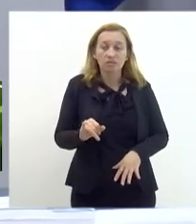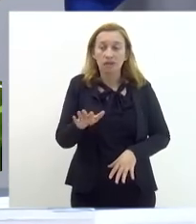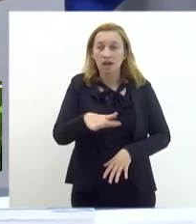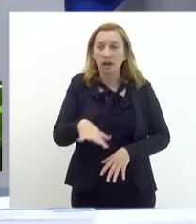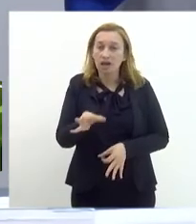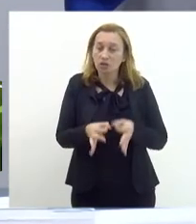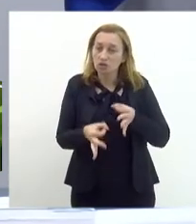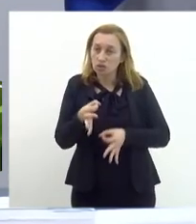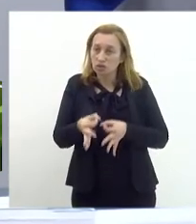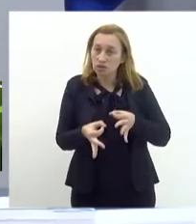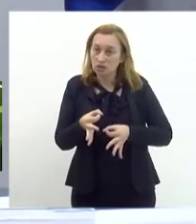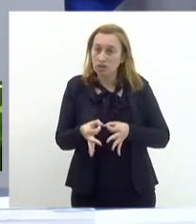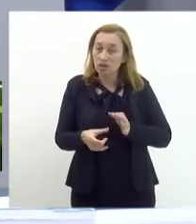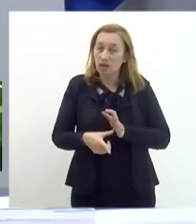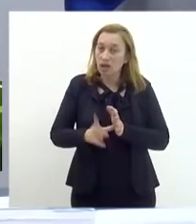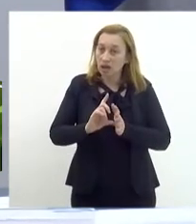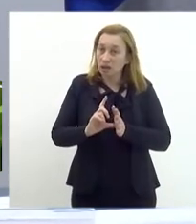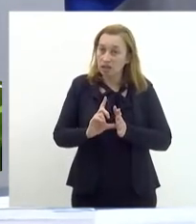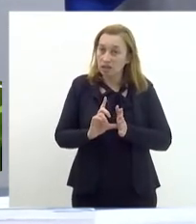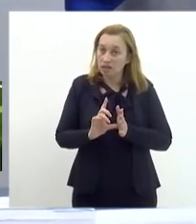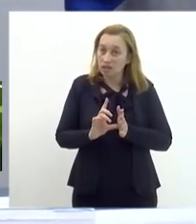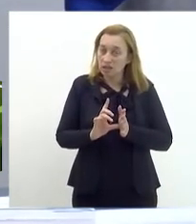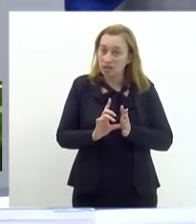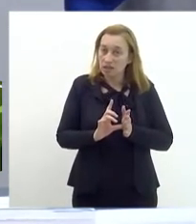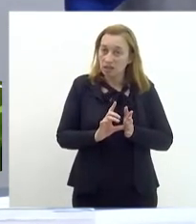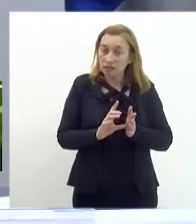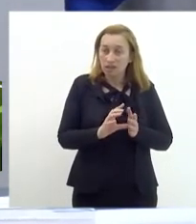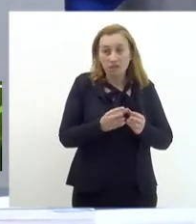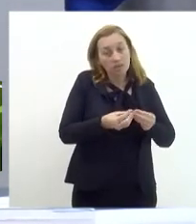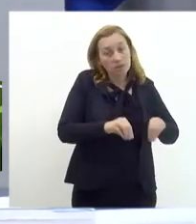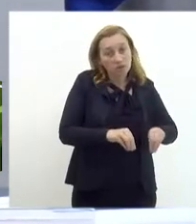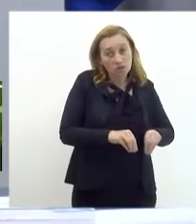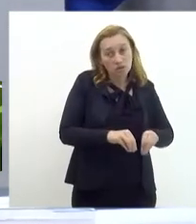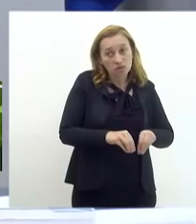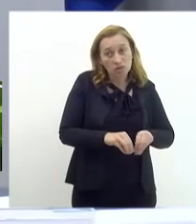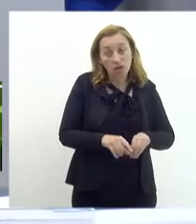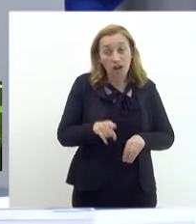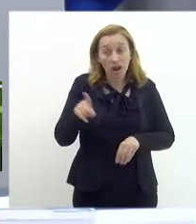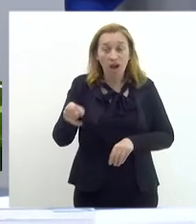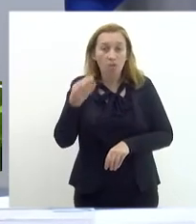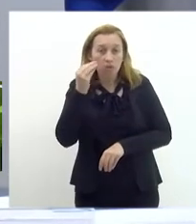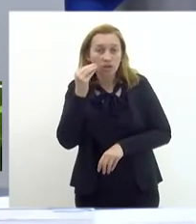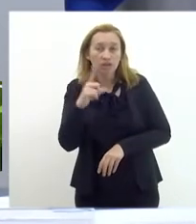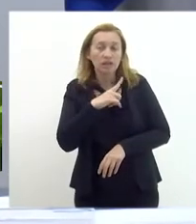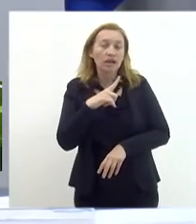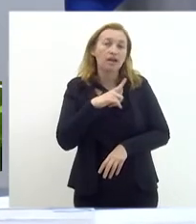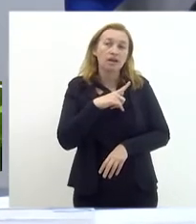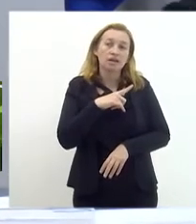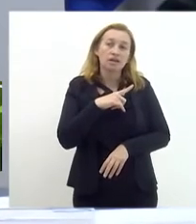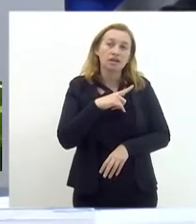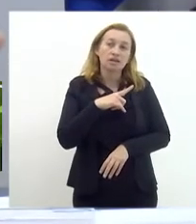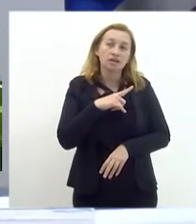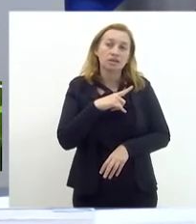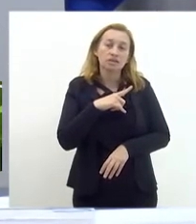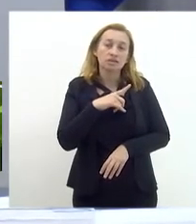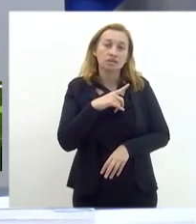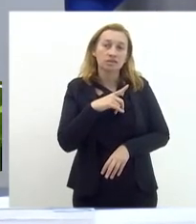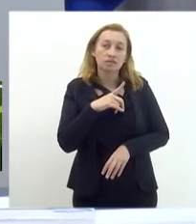judicial, antes de ter falência. Na recuperação judicial, ela tem oportunidade ainda de se